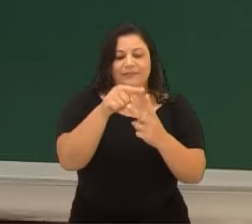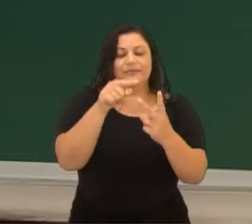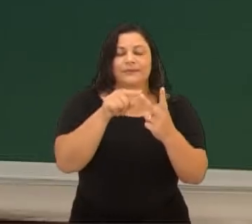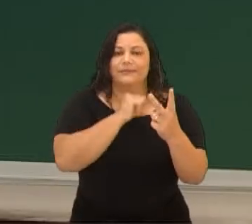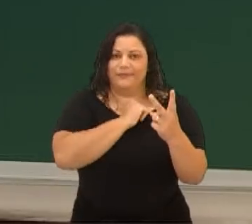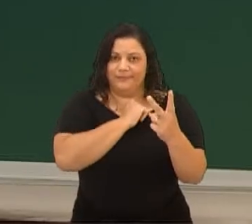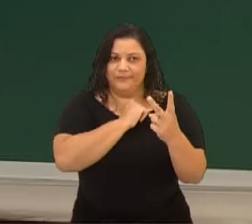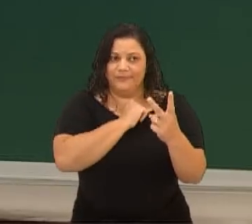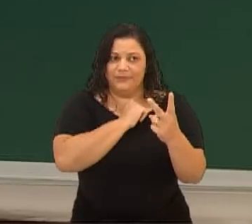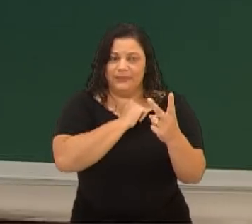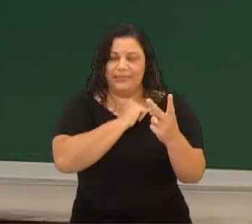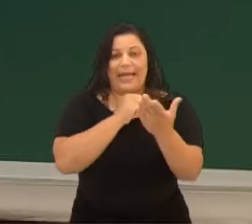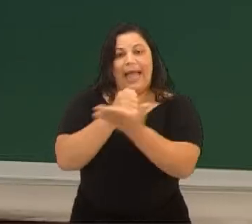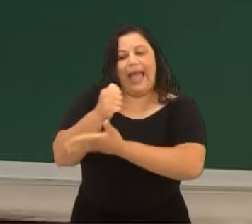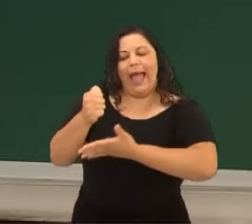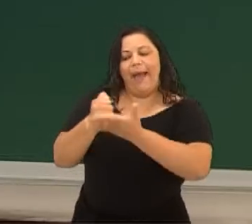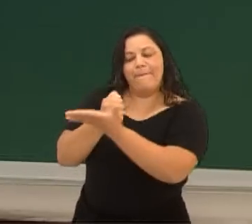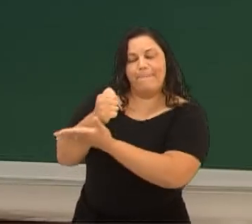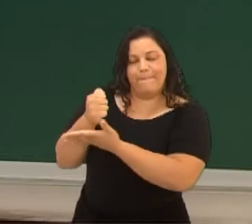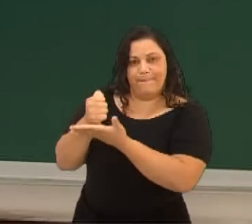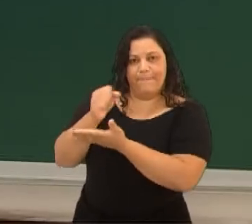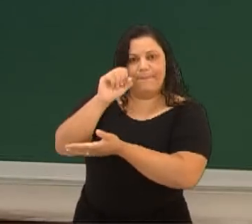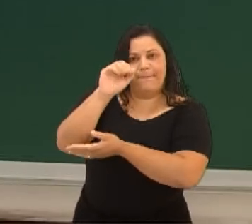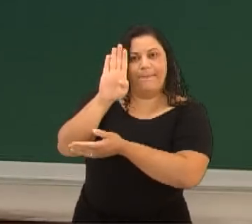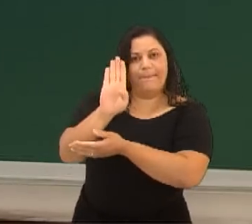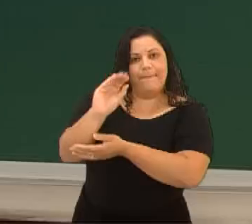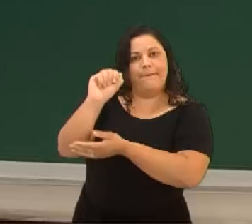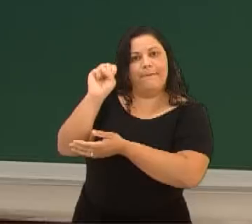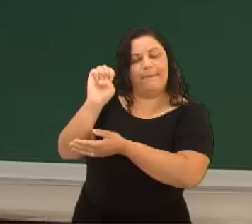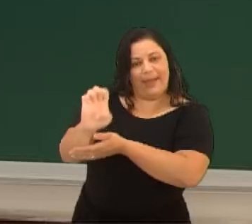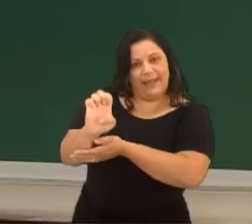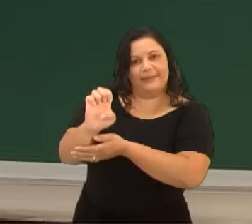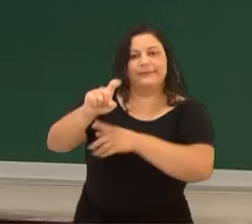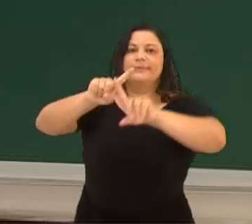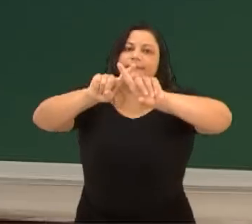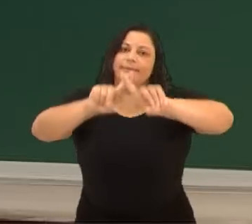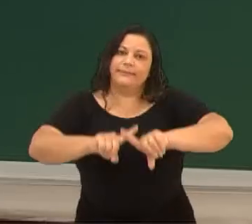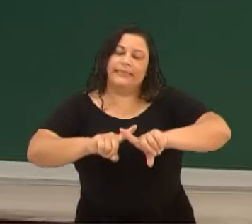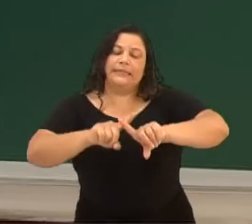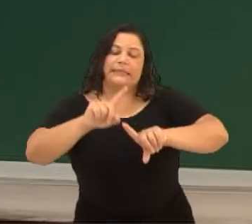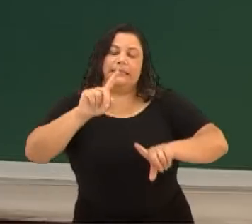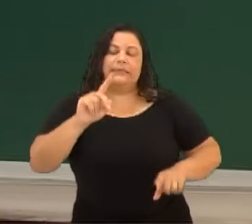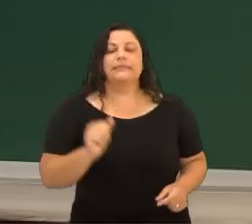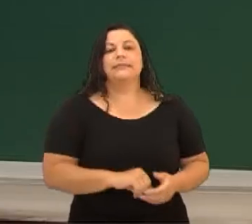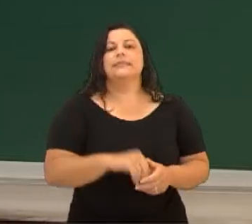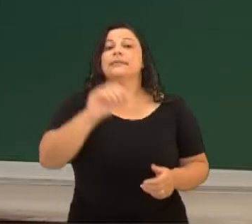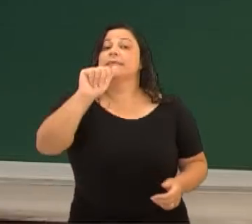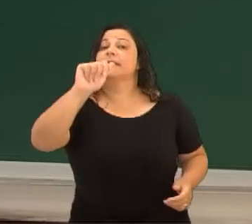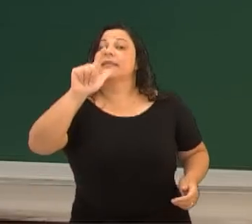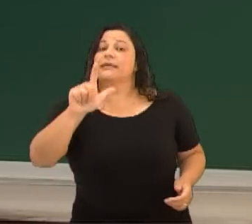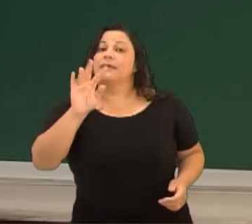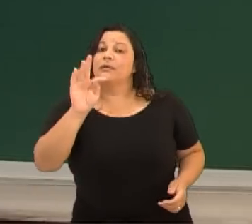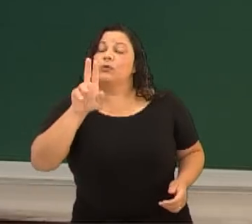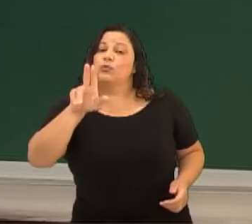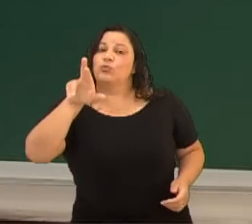pegar a base vezes a altura, porque esta sala tem um